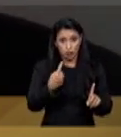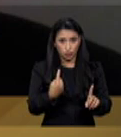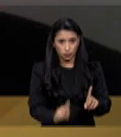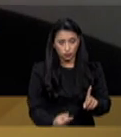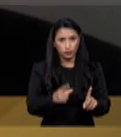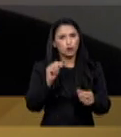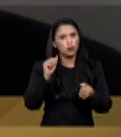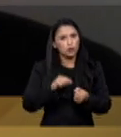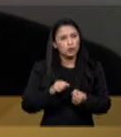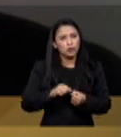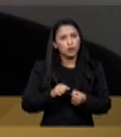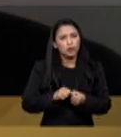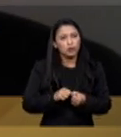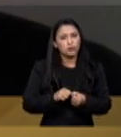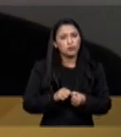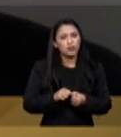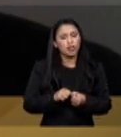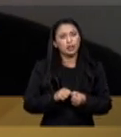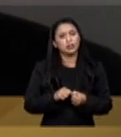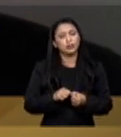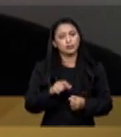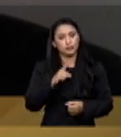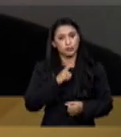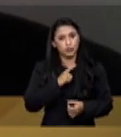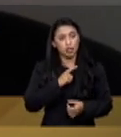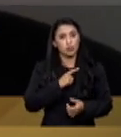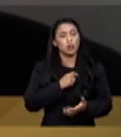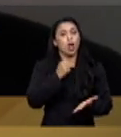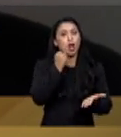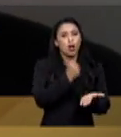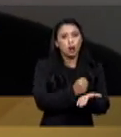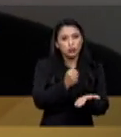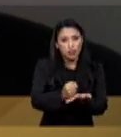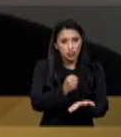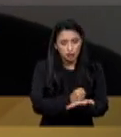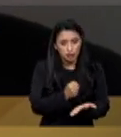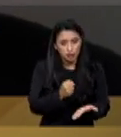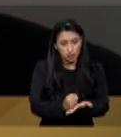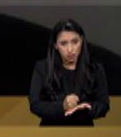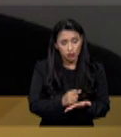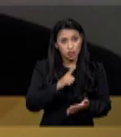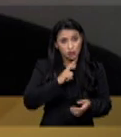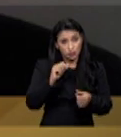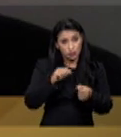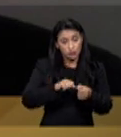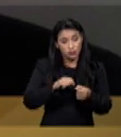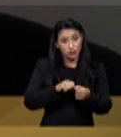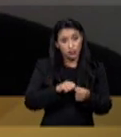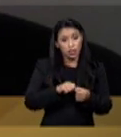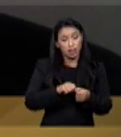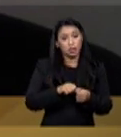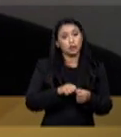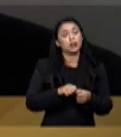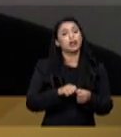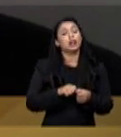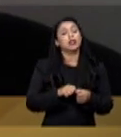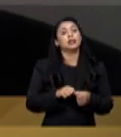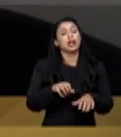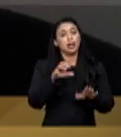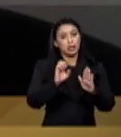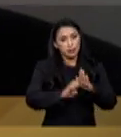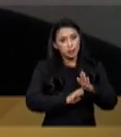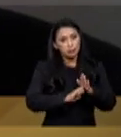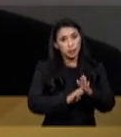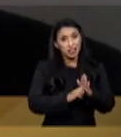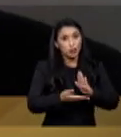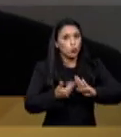foram praticados no contexto de contratações levados a efeito no âmbito da Transpetro, o que afasta,